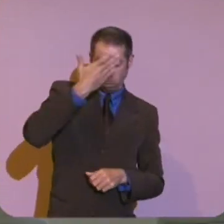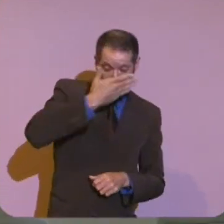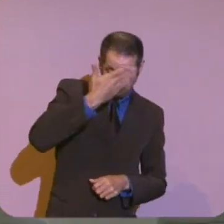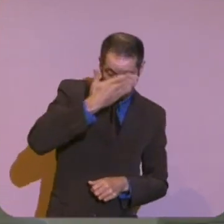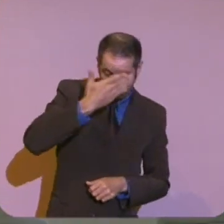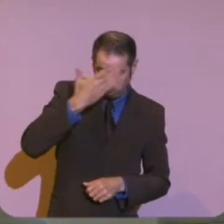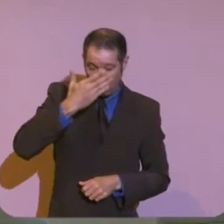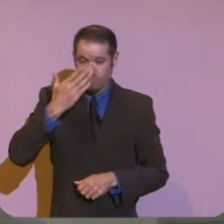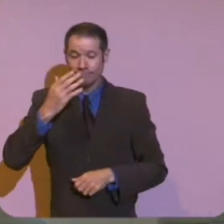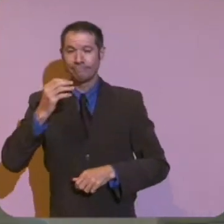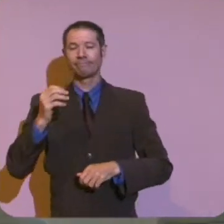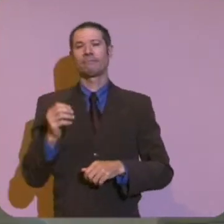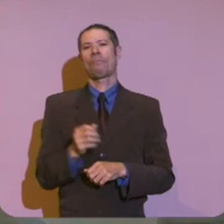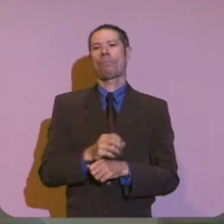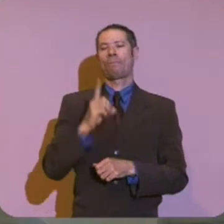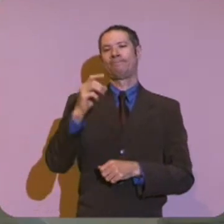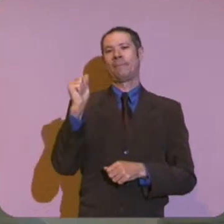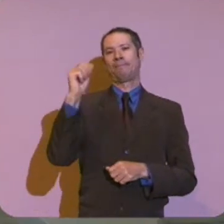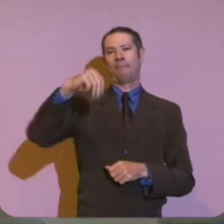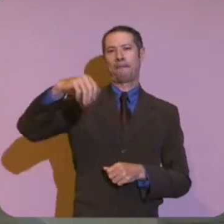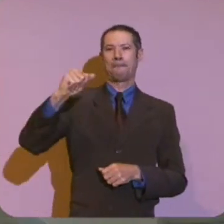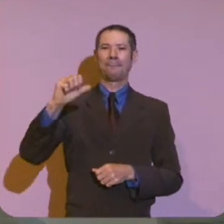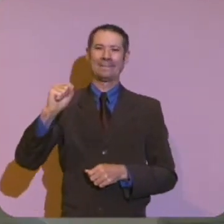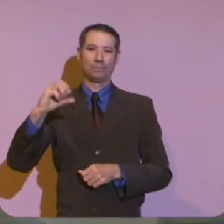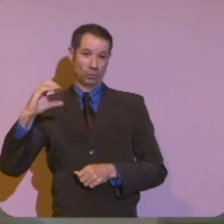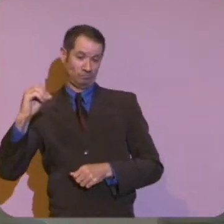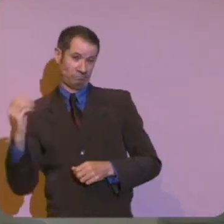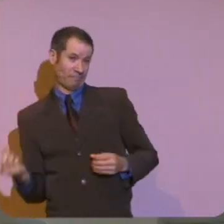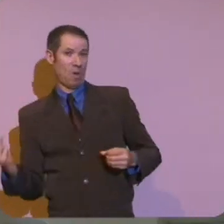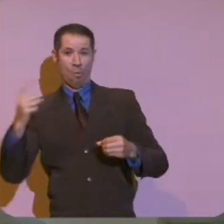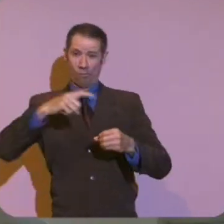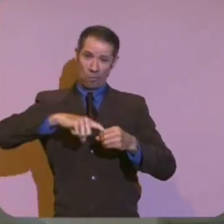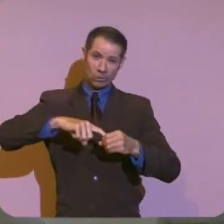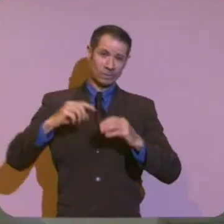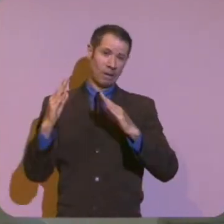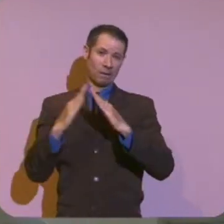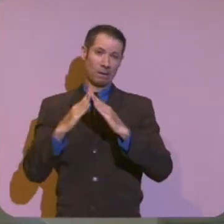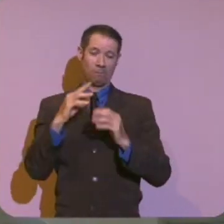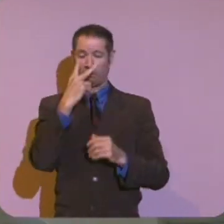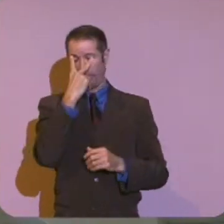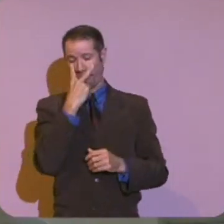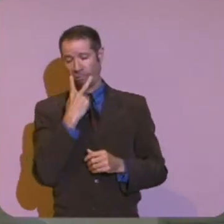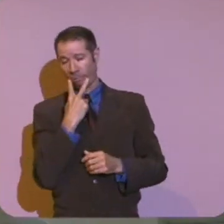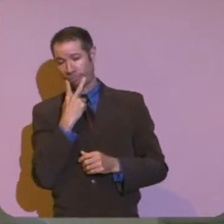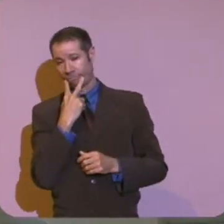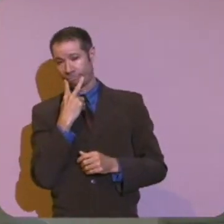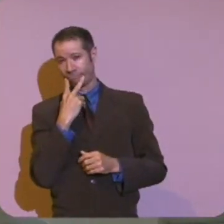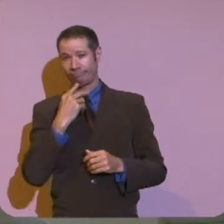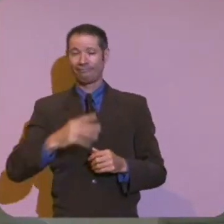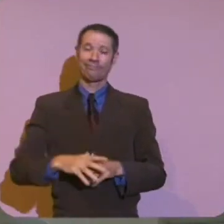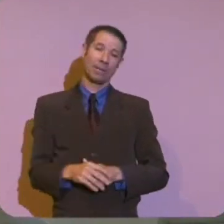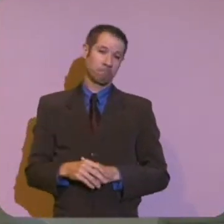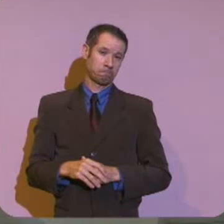lá em Damasco, porque não dava para voltar para casa, ele estava cego.